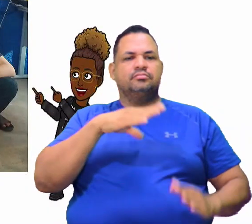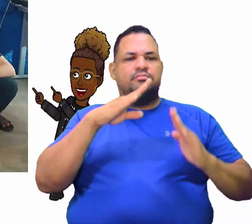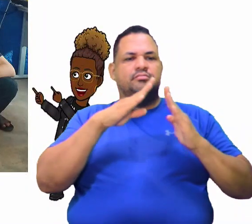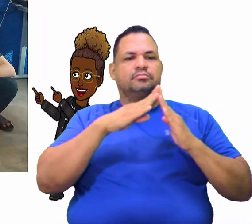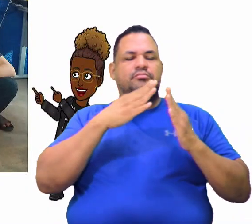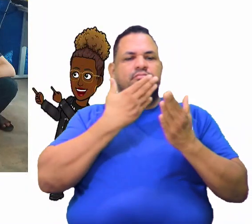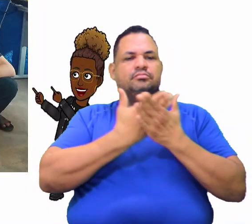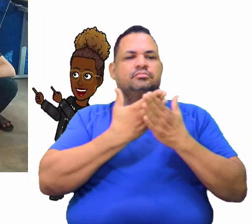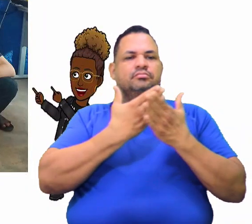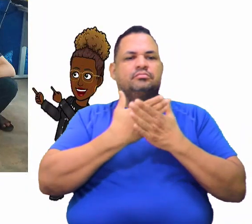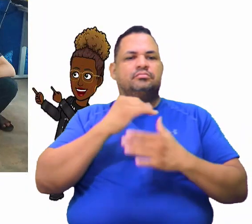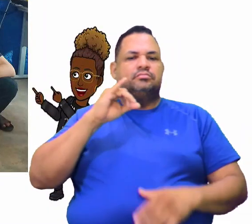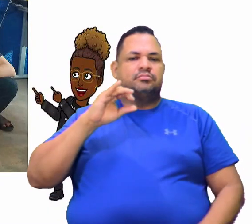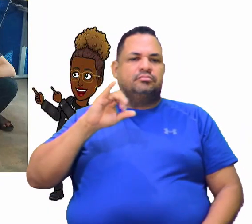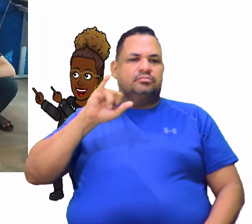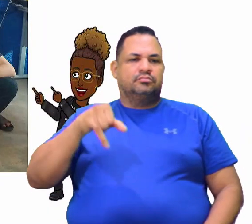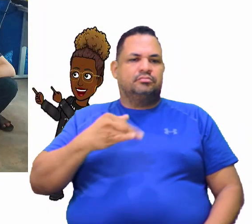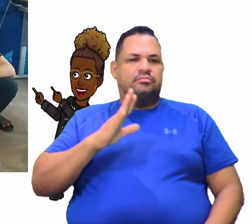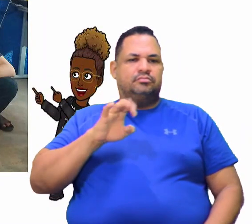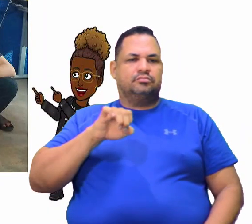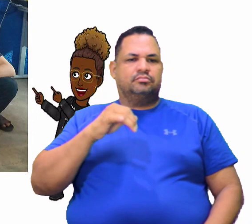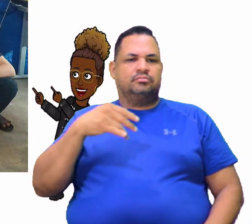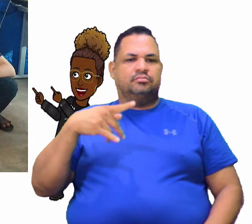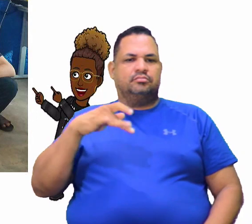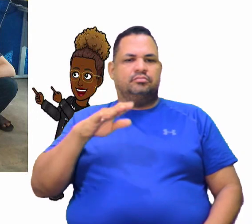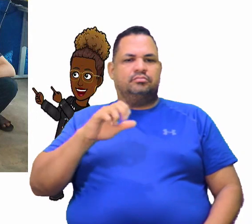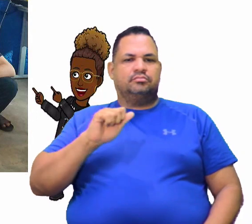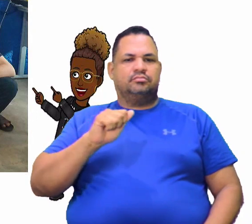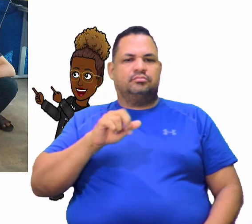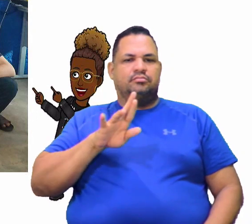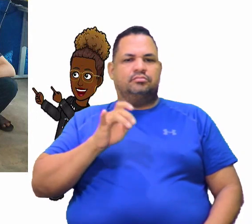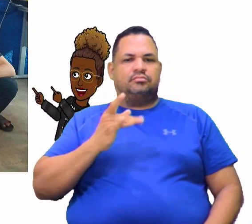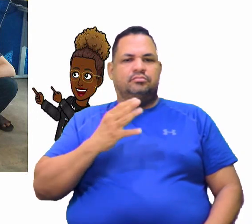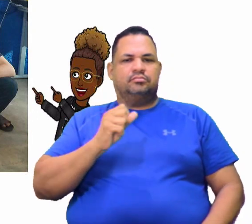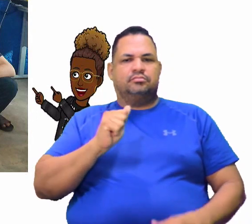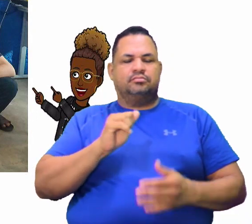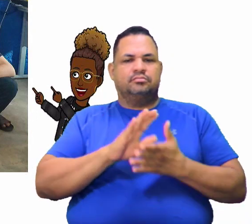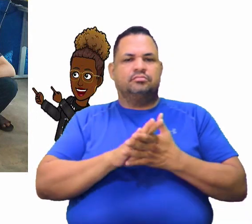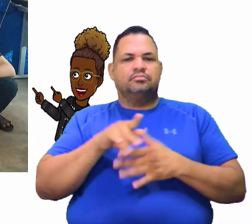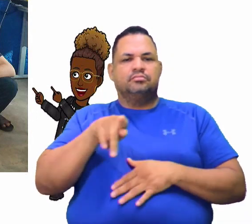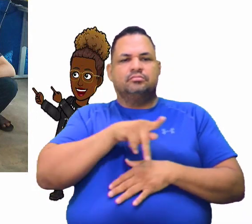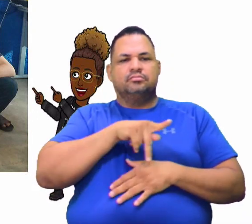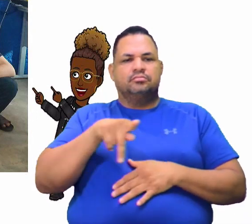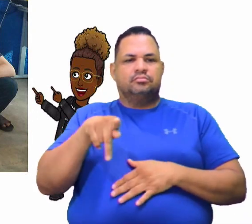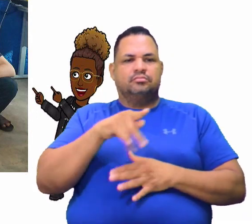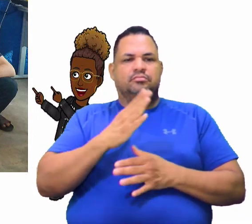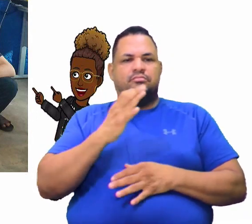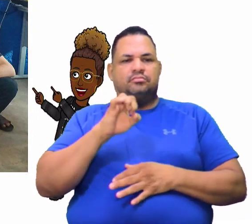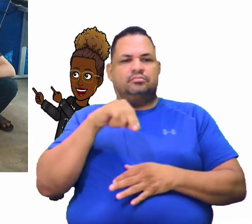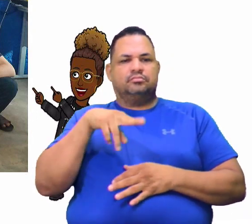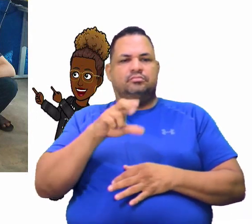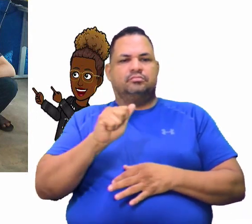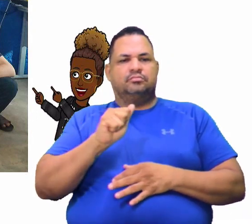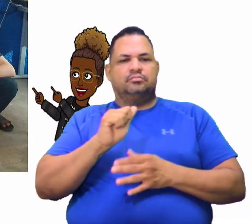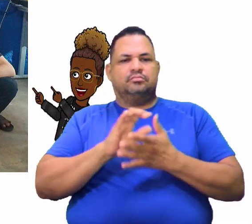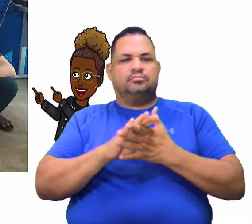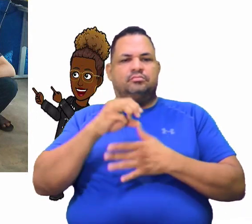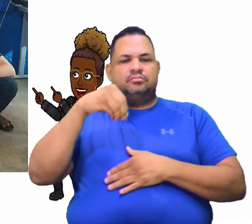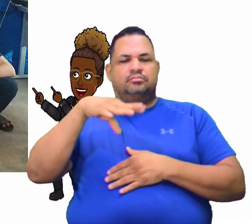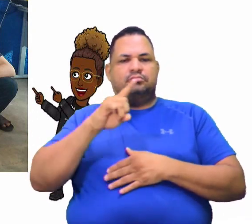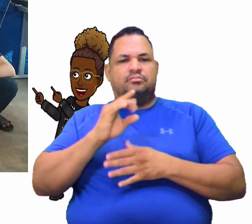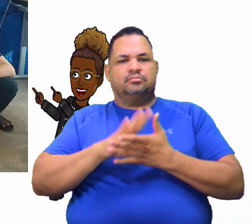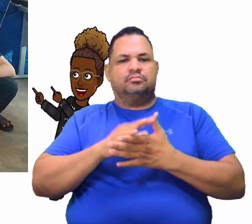Escola Joaquim Pereira da Rocha, Extensão Tom Jubim, da professora Cristina Medeiros, Machadinho do